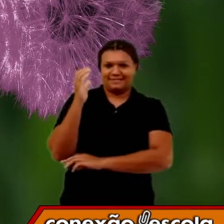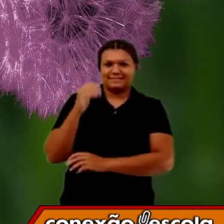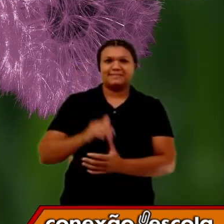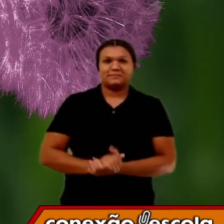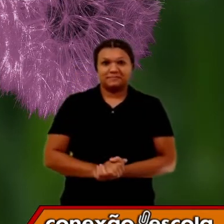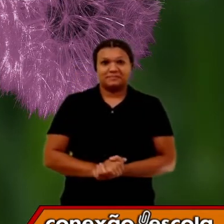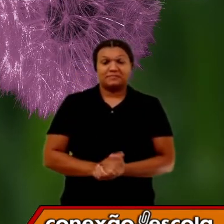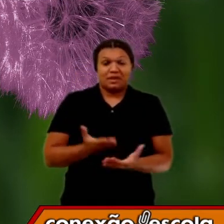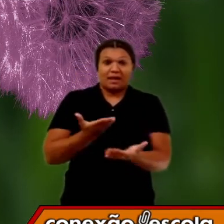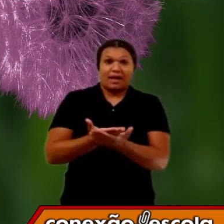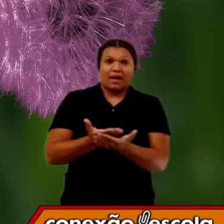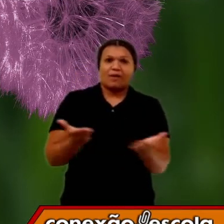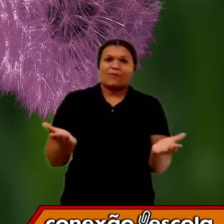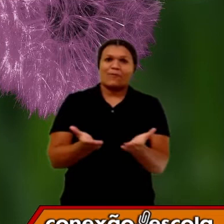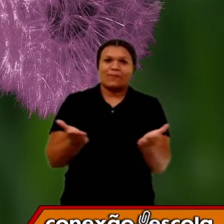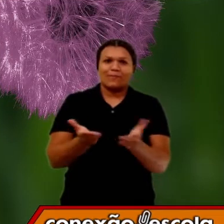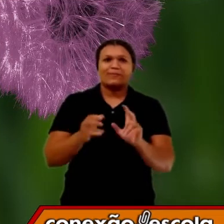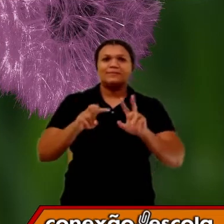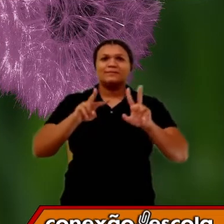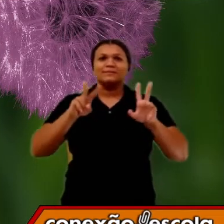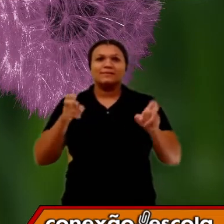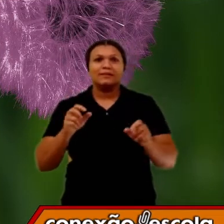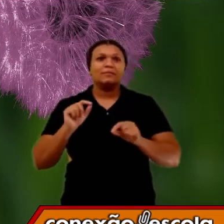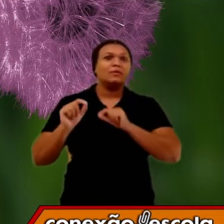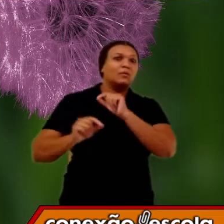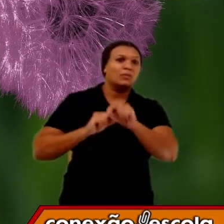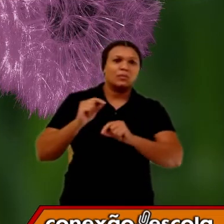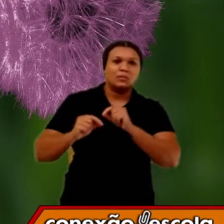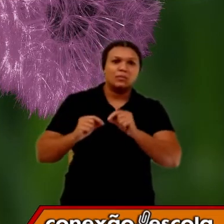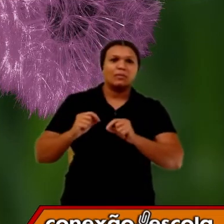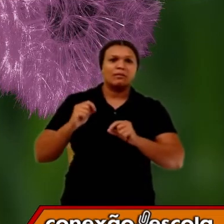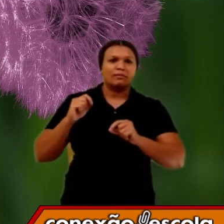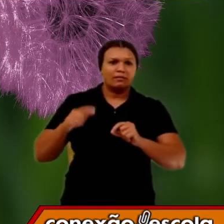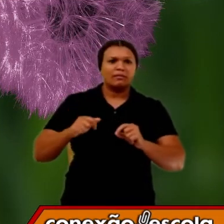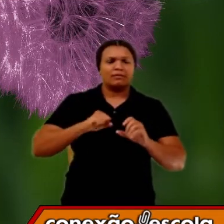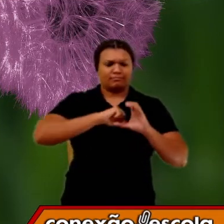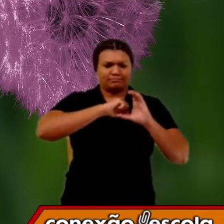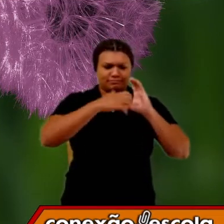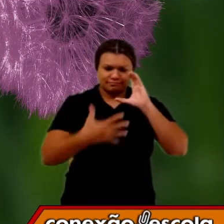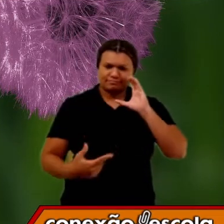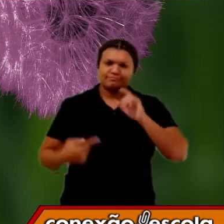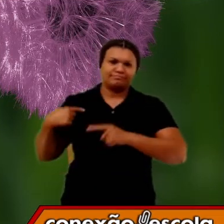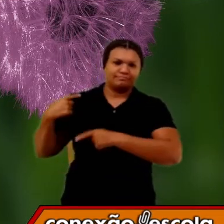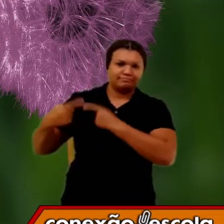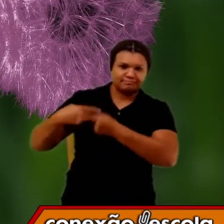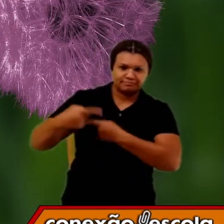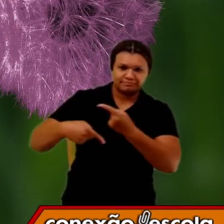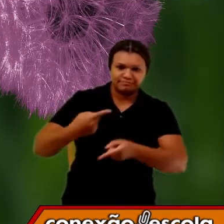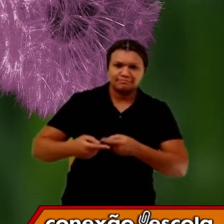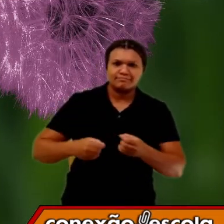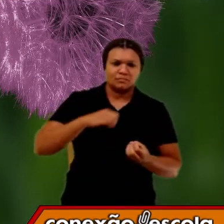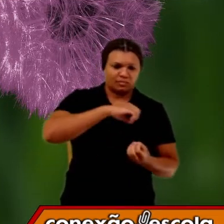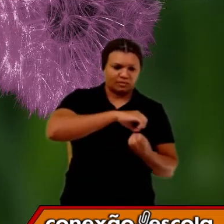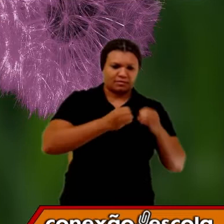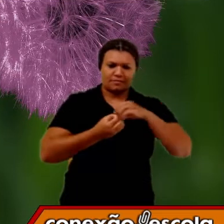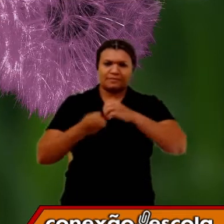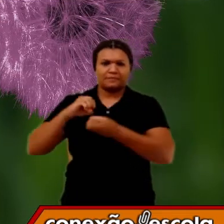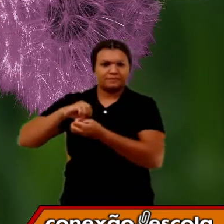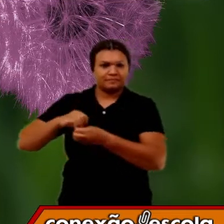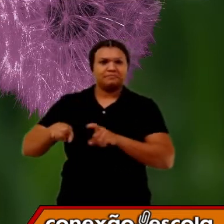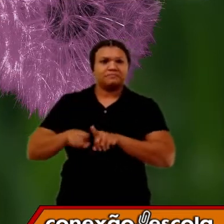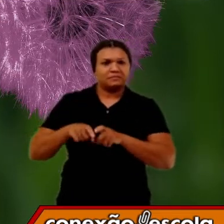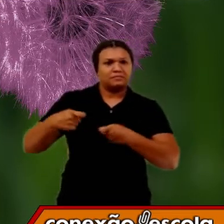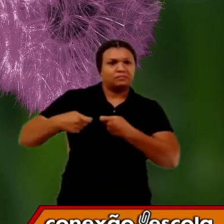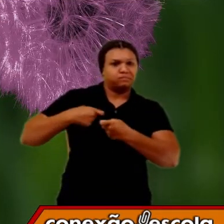Natureza. E a aula de hoje é sobre os aspectos da reprodução sexuada e assexuada para